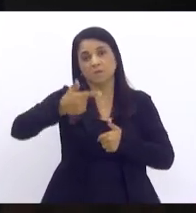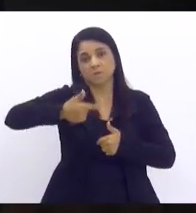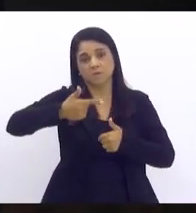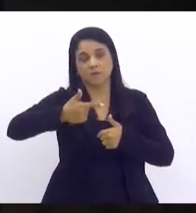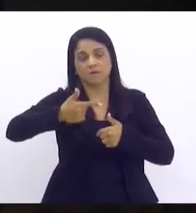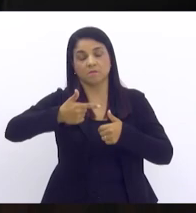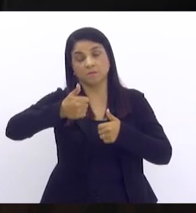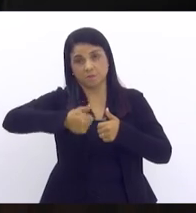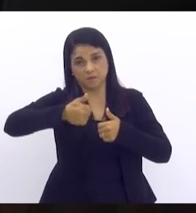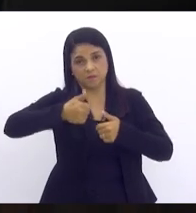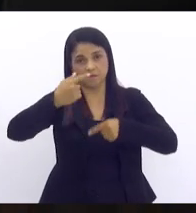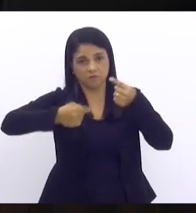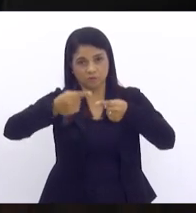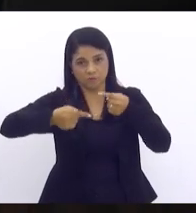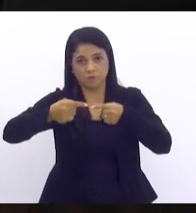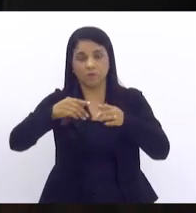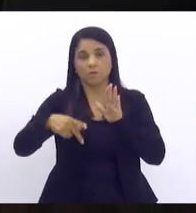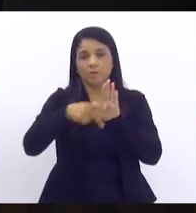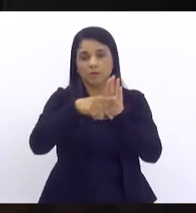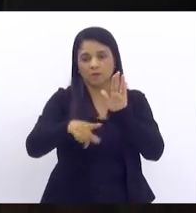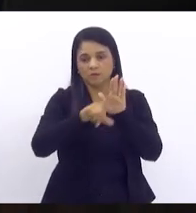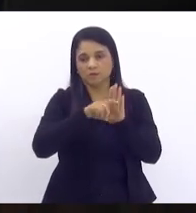discussão, projeto de lei número